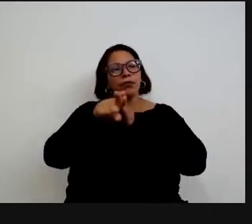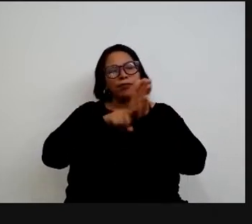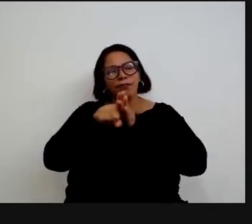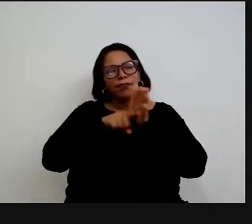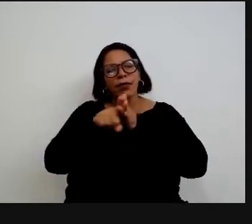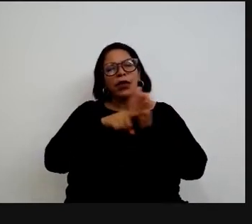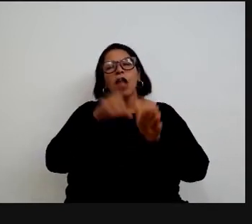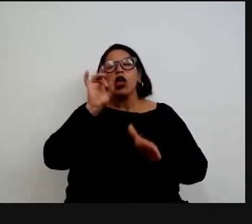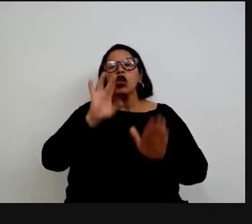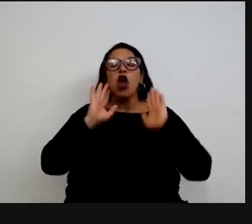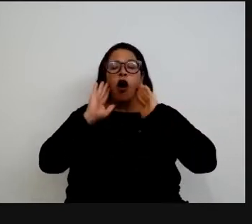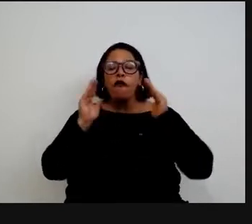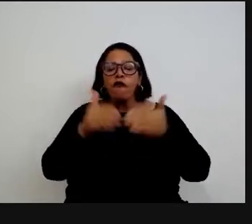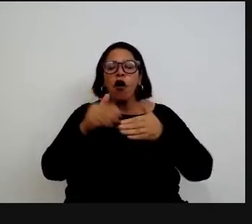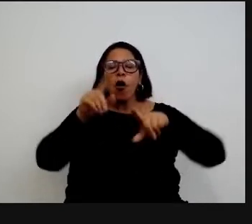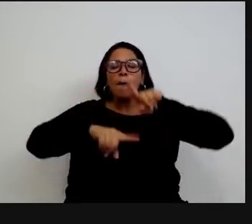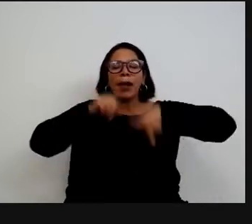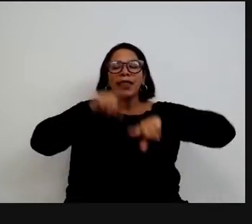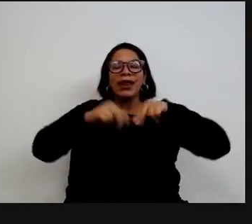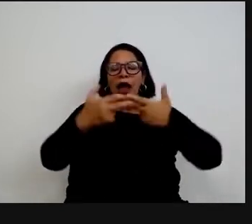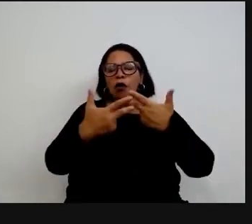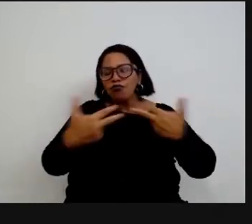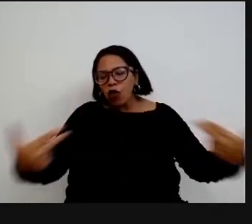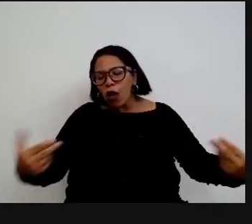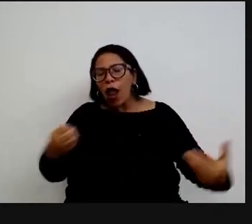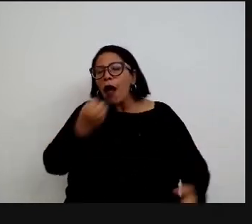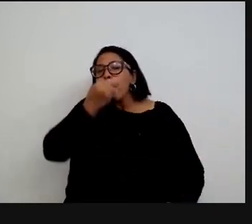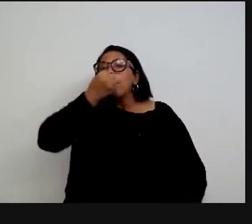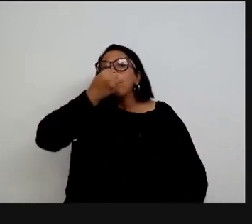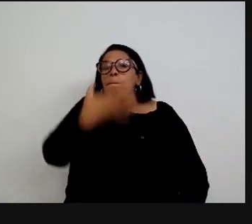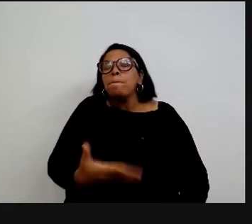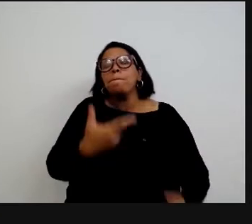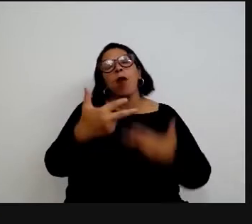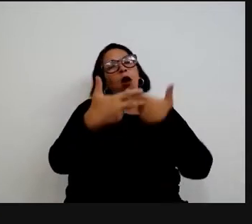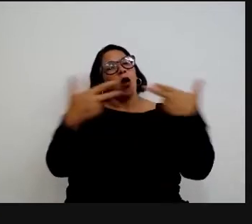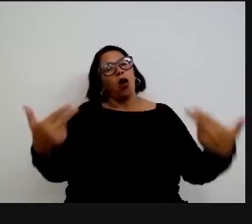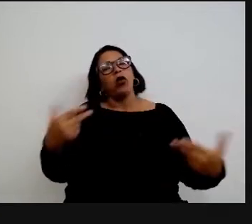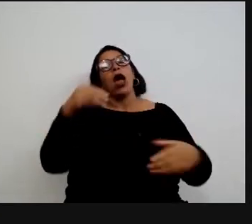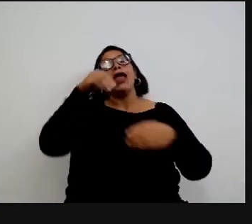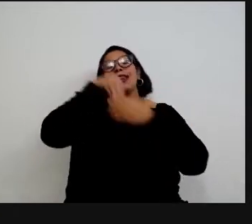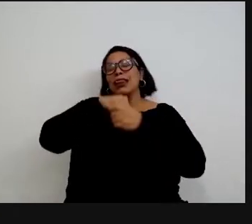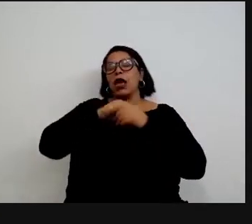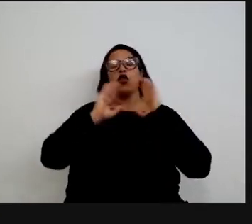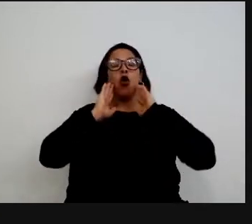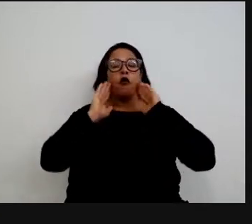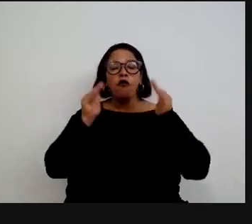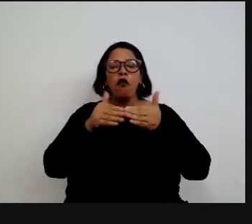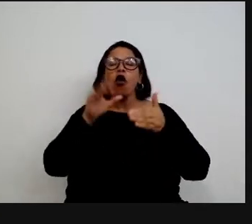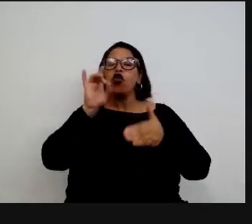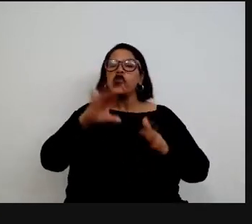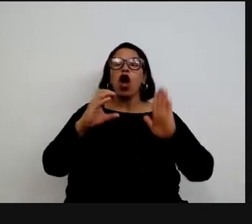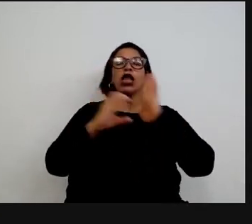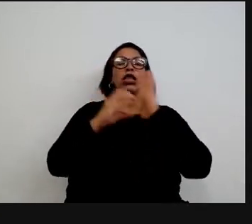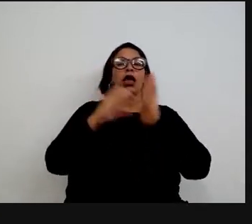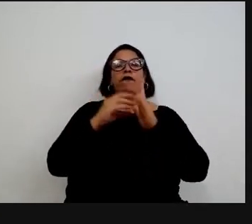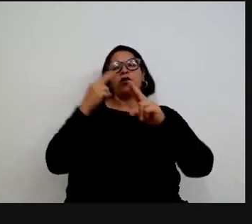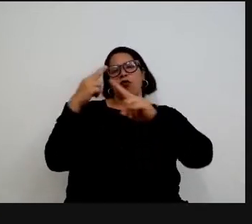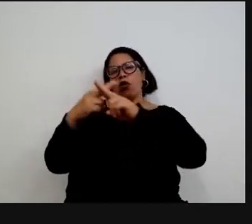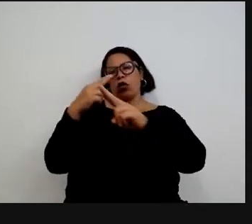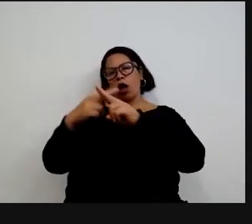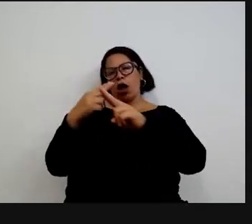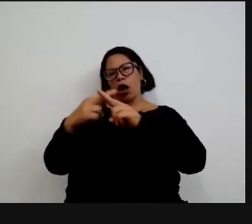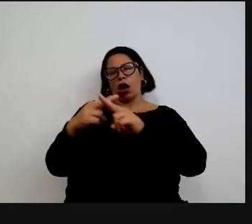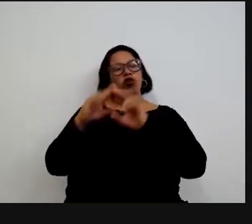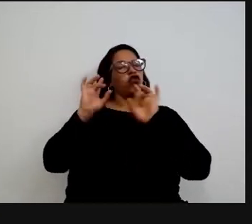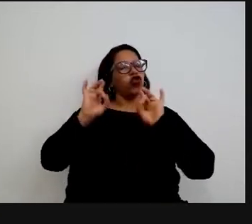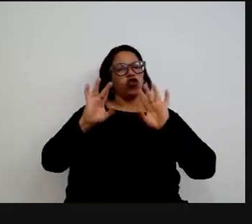analisar o material, de só colocar lá materiais de qualidade, né? Nosso público é interno, a gente está expandindo fronteiras há algum tempo